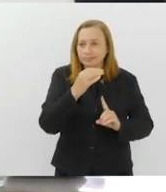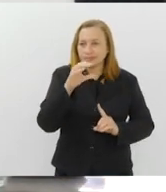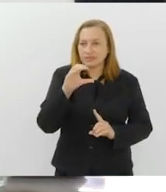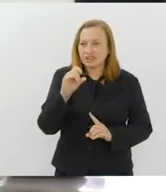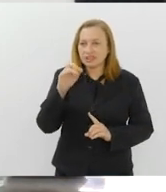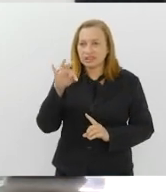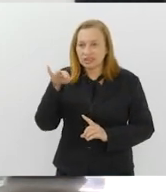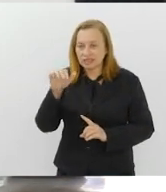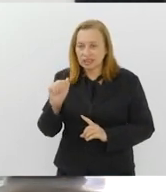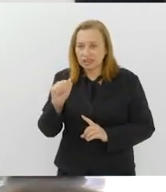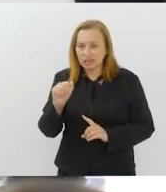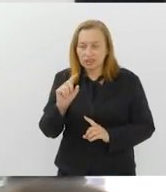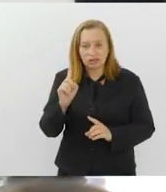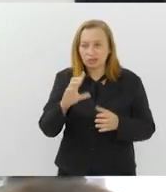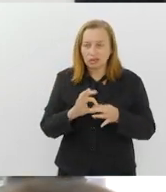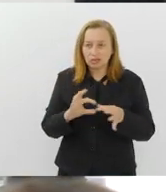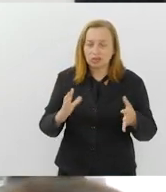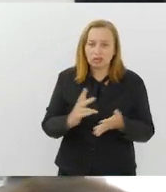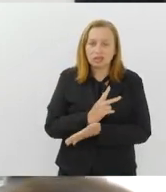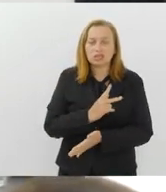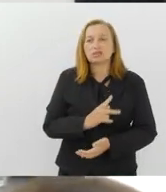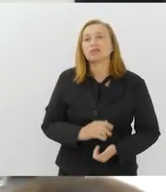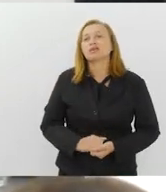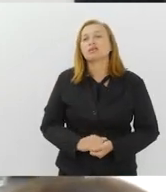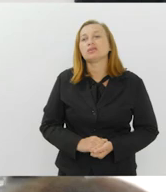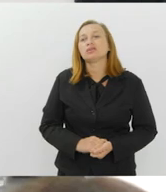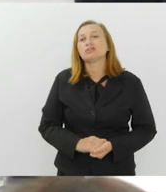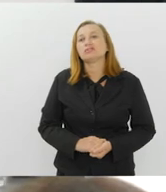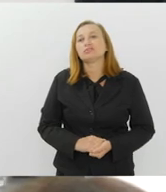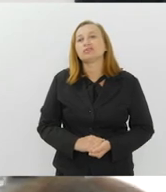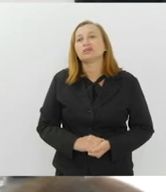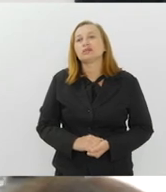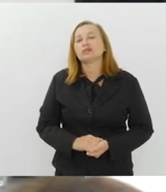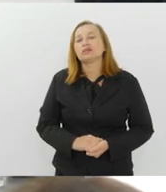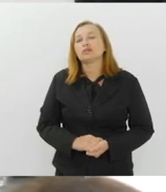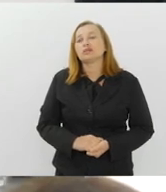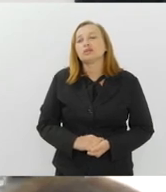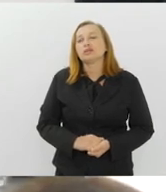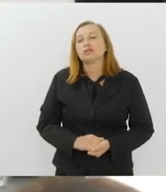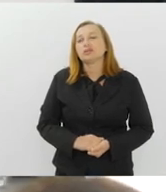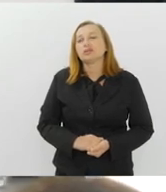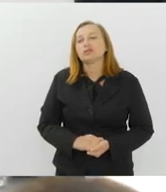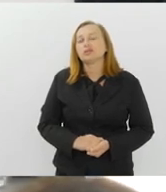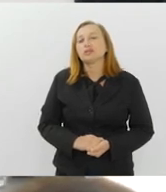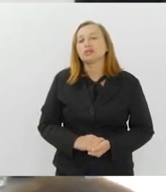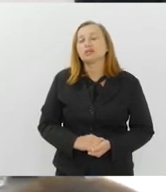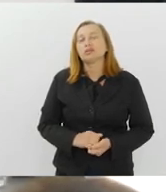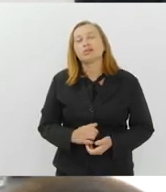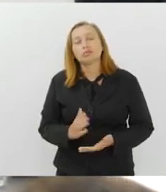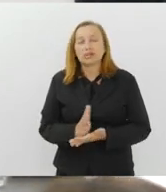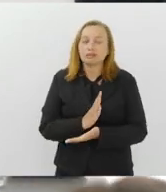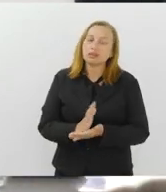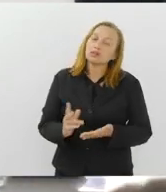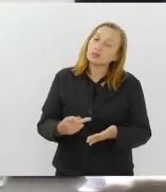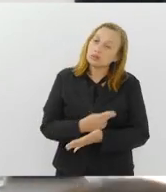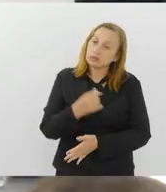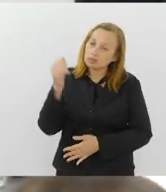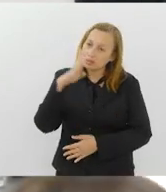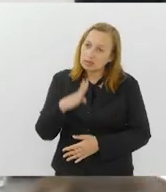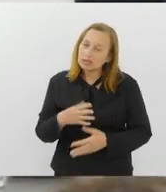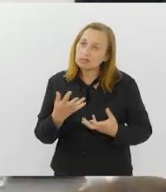que não deixou com que isso acontecesse. Com um jeitinho, muitas das vezes, que acontece no nosso Brasil.